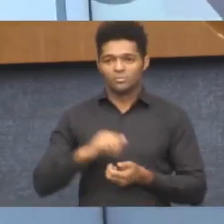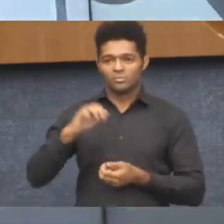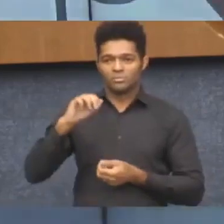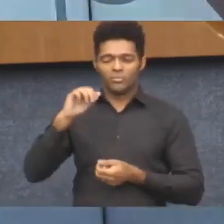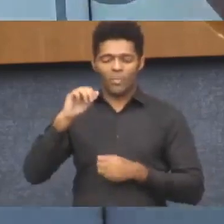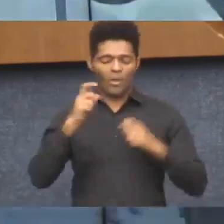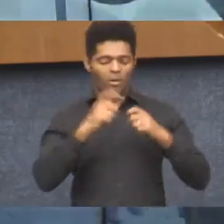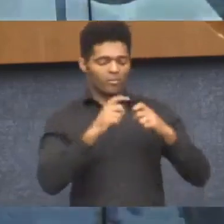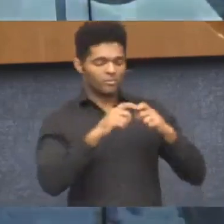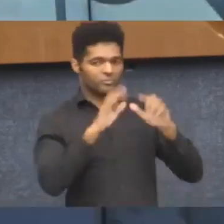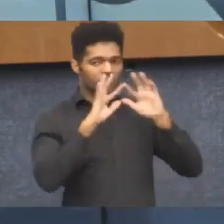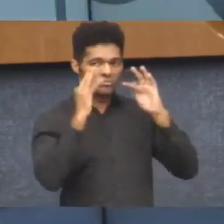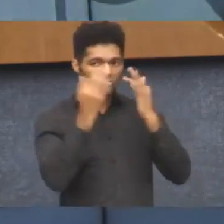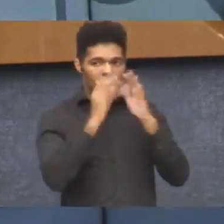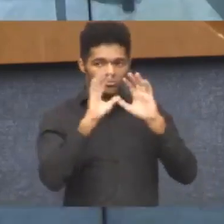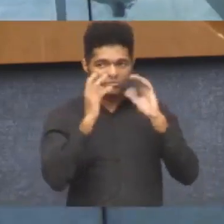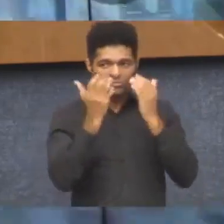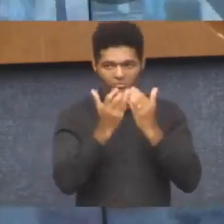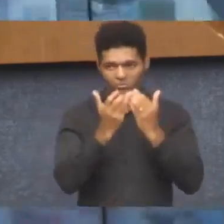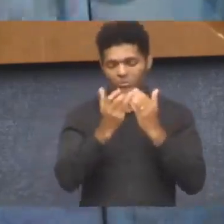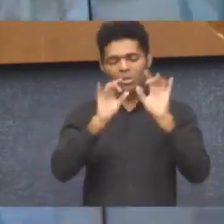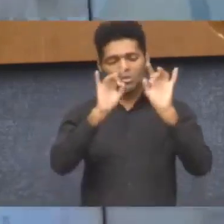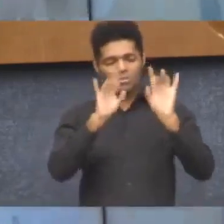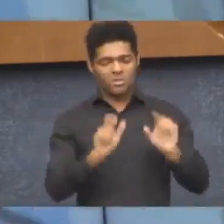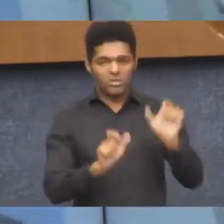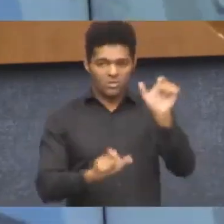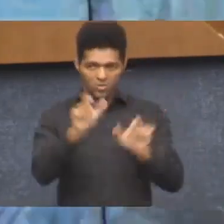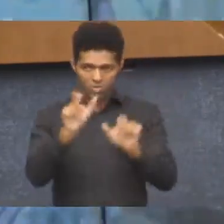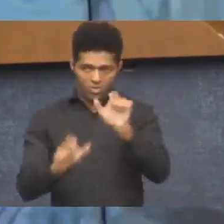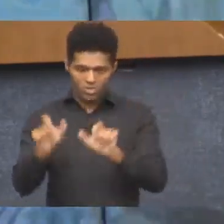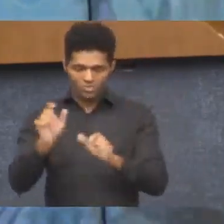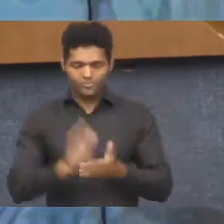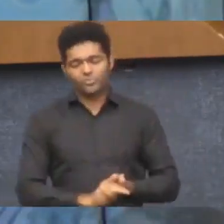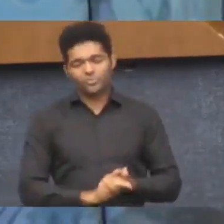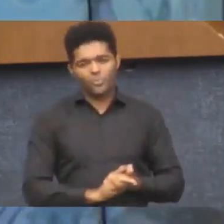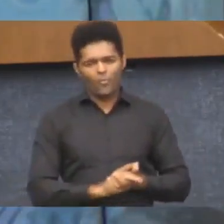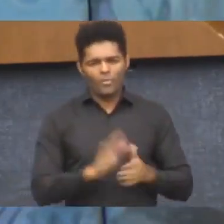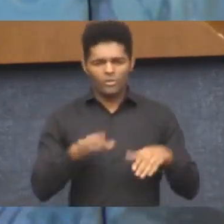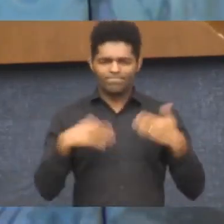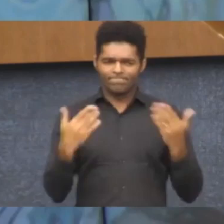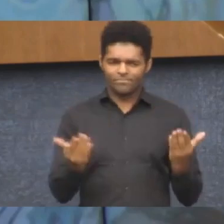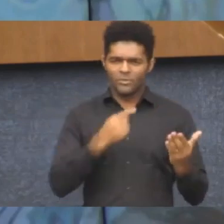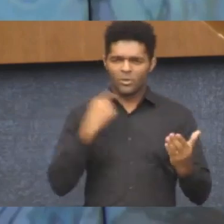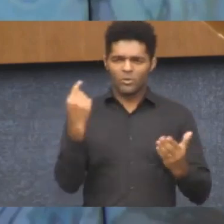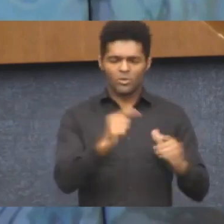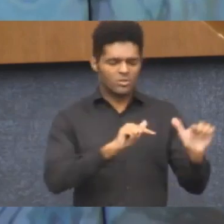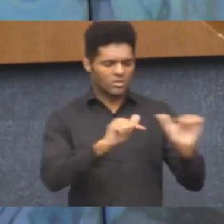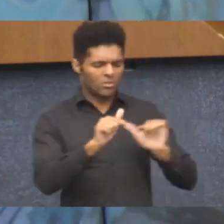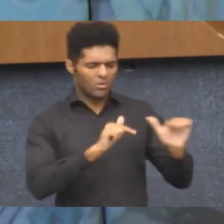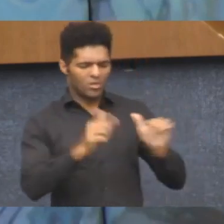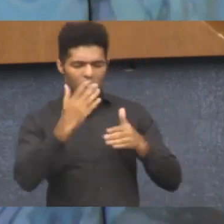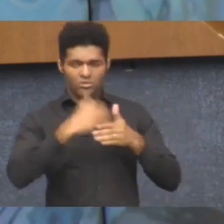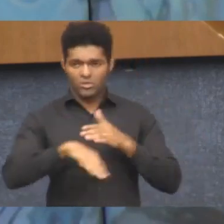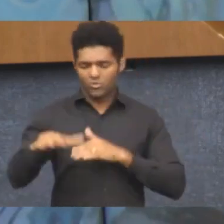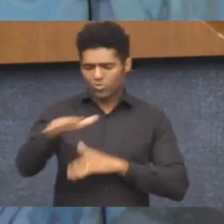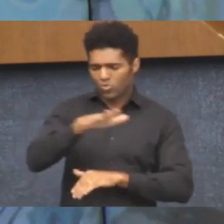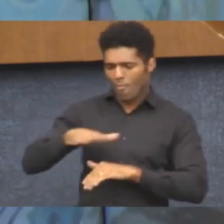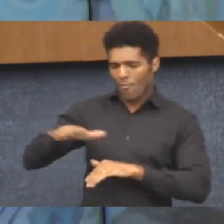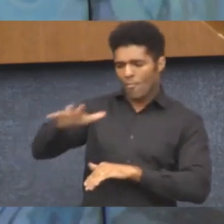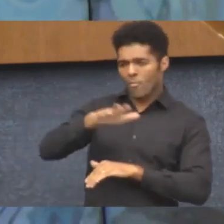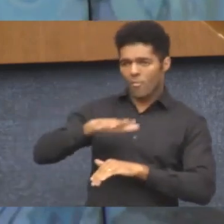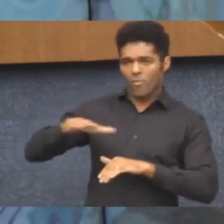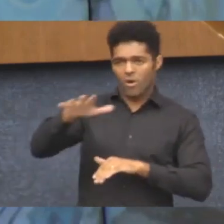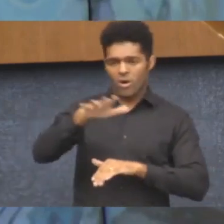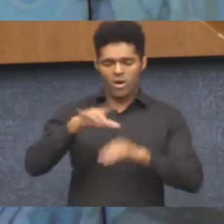Médico de família e comunidade, ele é um especialista em pessoas. Olha, a gente atua dentro de um